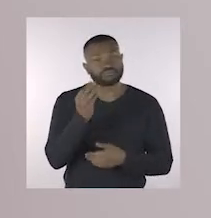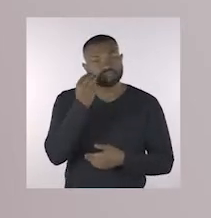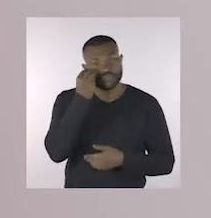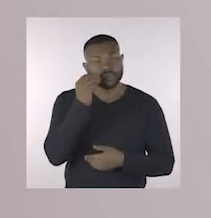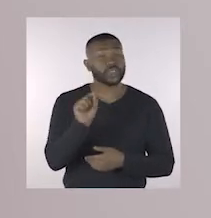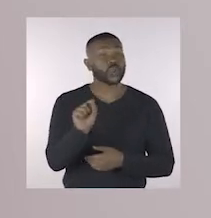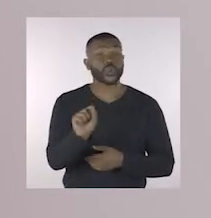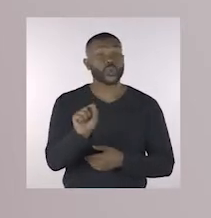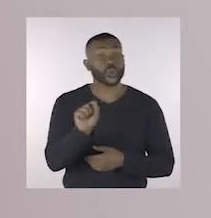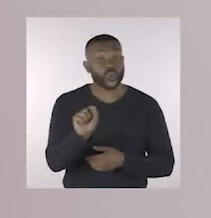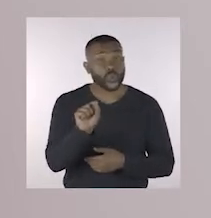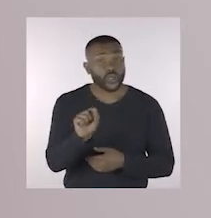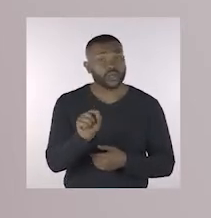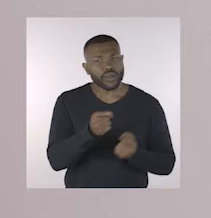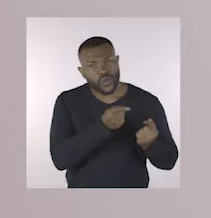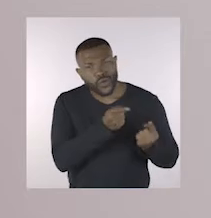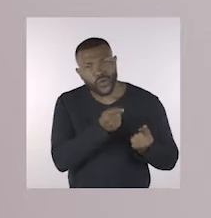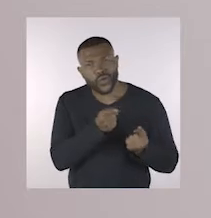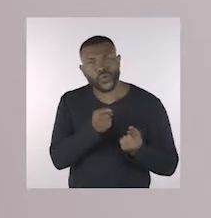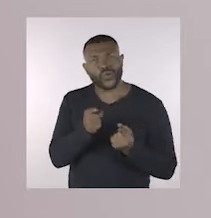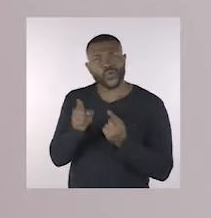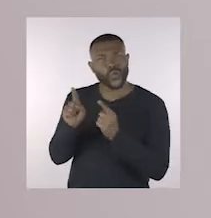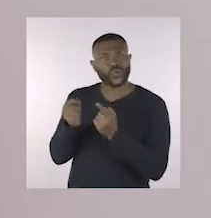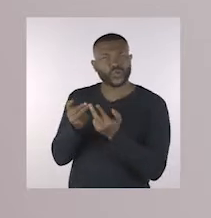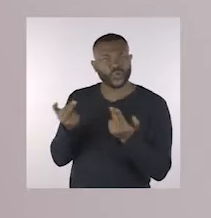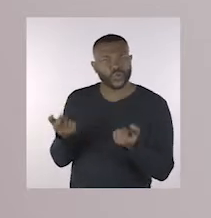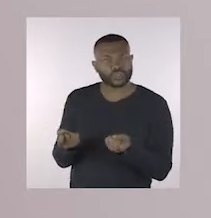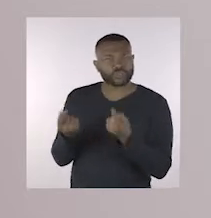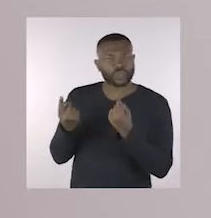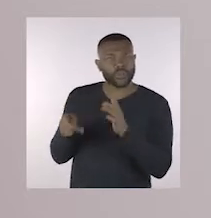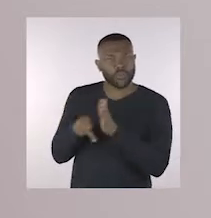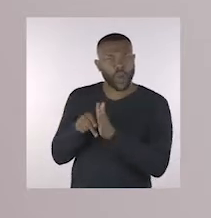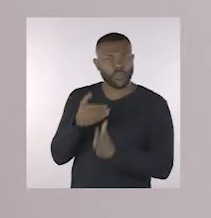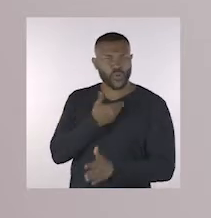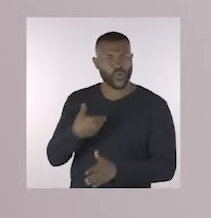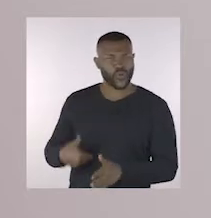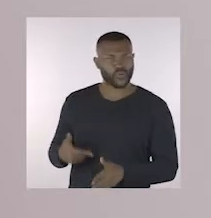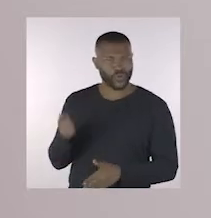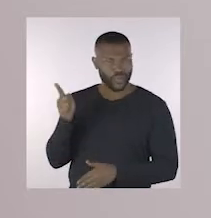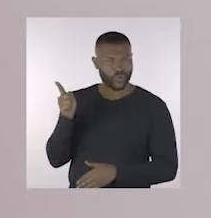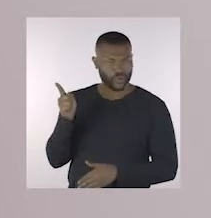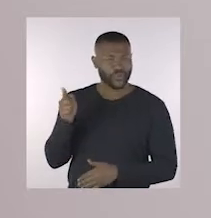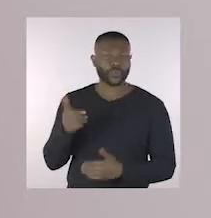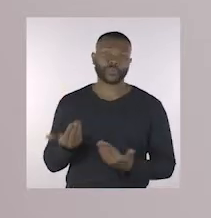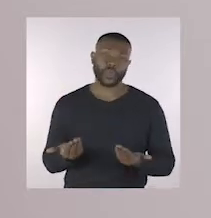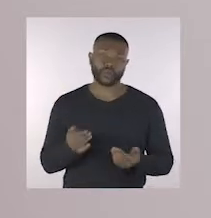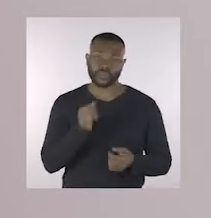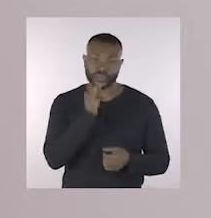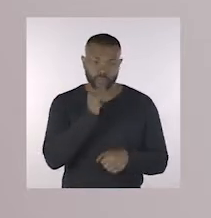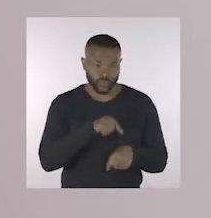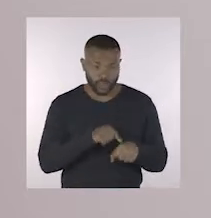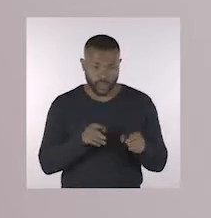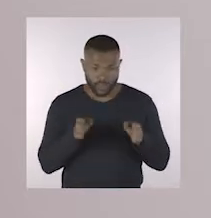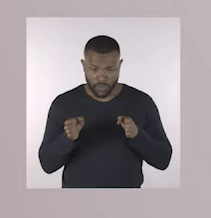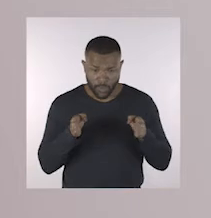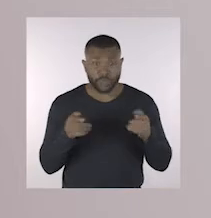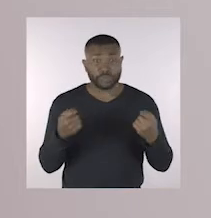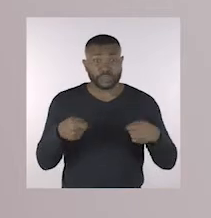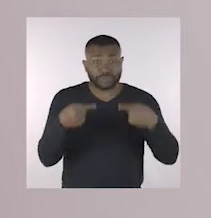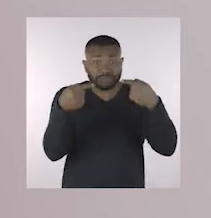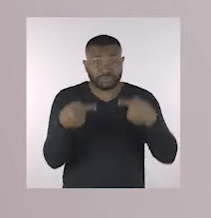busca é combater e derrotar os Absurdos desse governo mas chega um momento que a gente tem